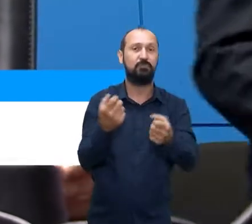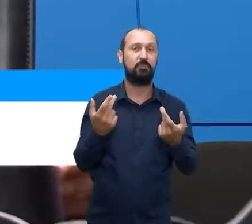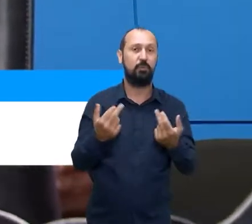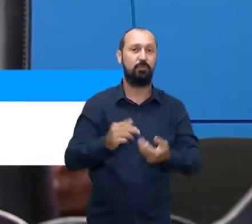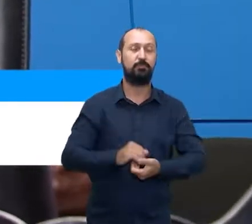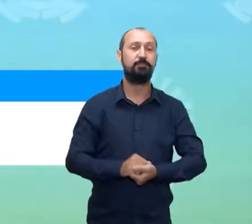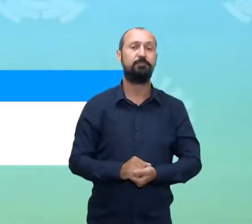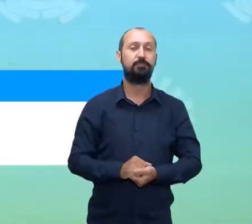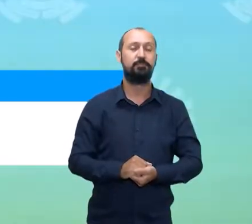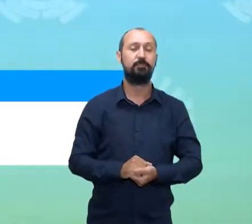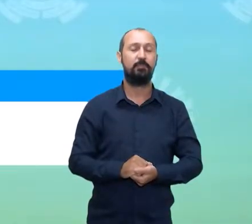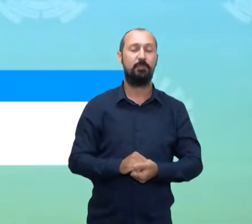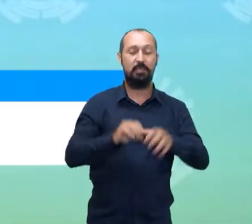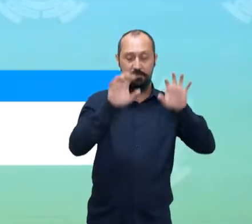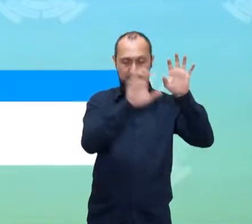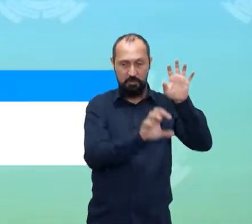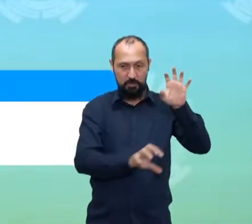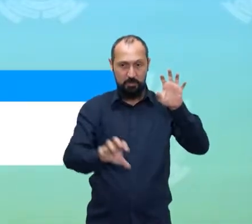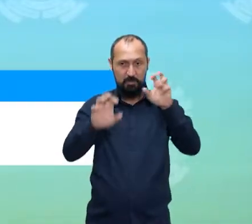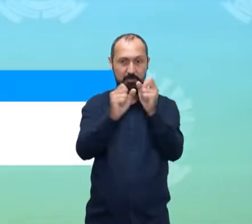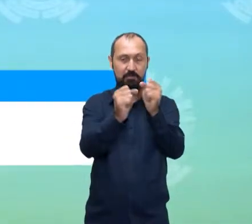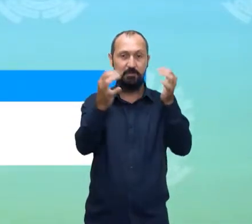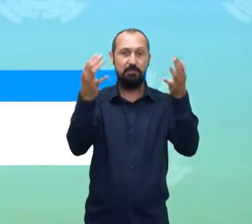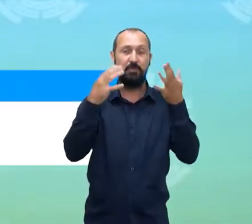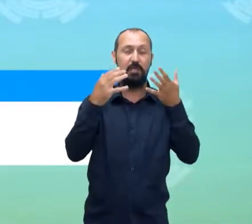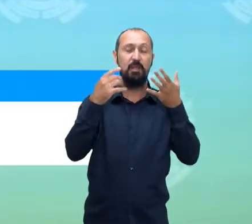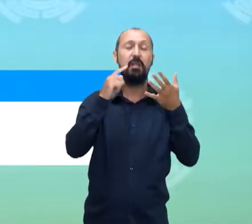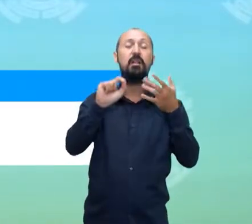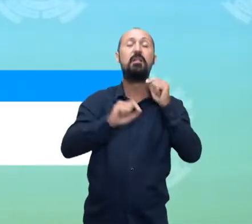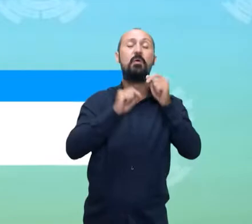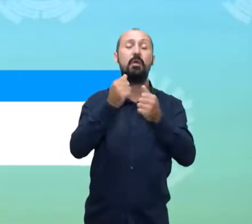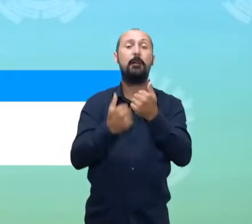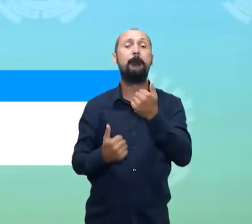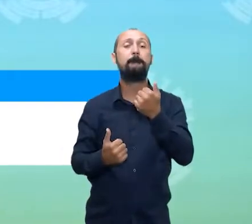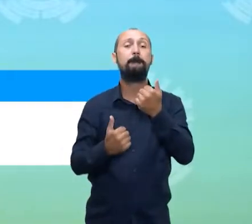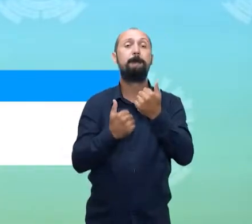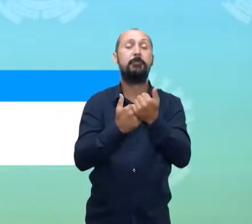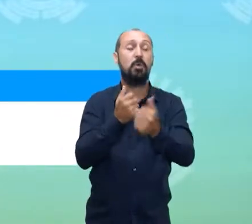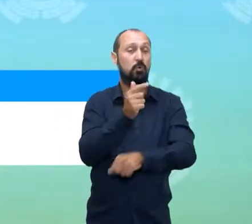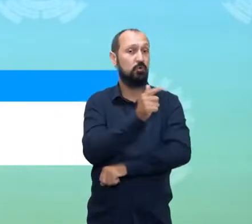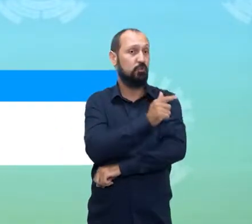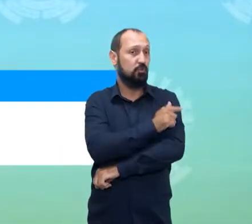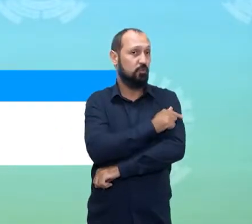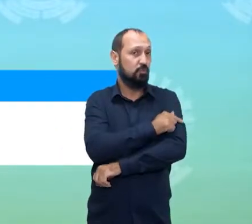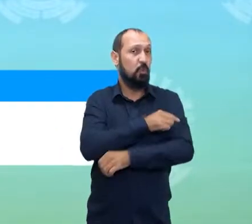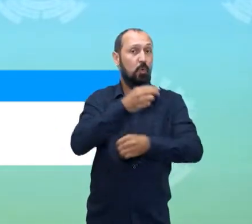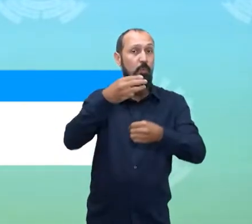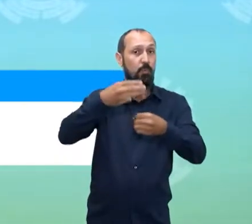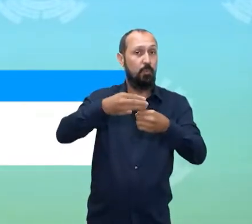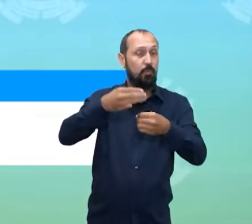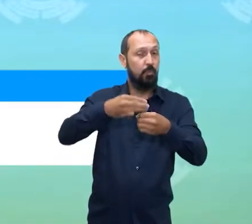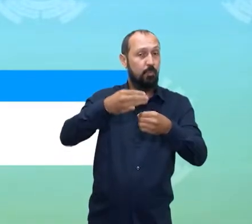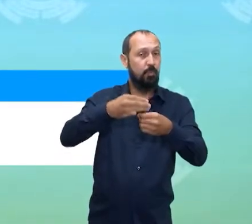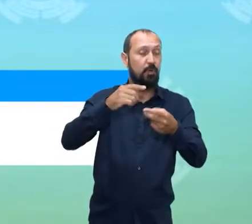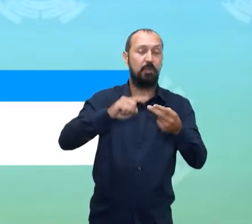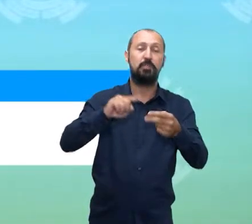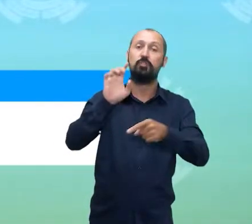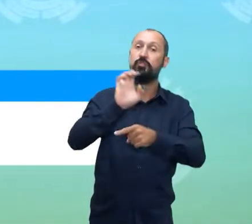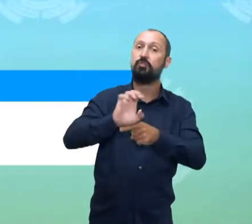zoneamento. O zoneamento ecológico ele vem para auxiliar as gestões municipais, principalmente a